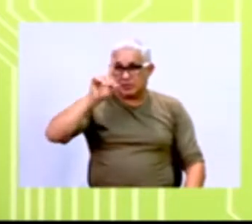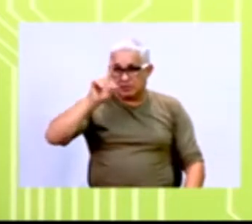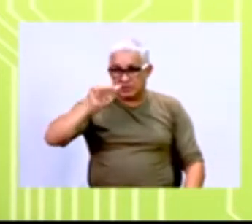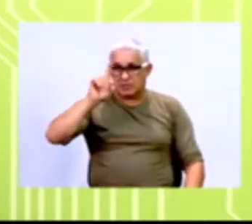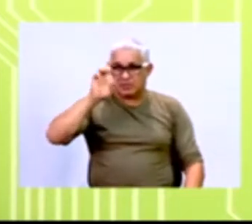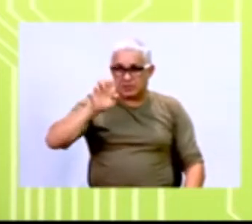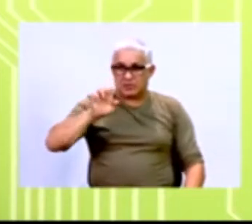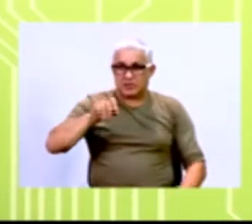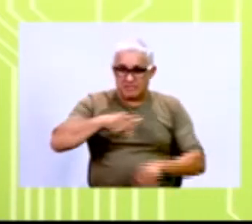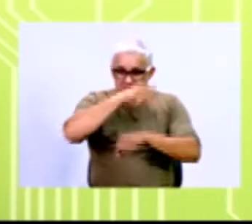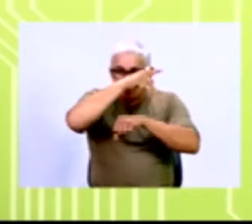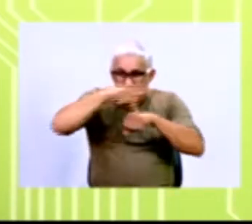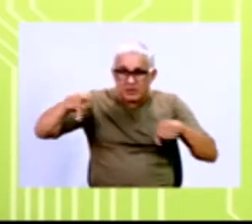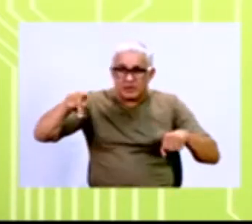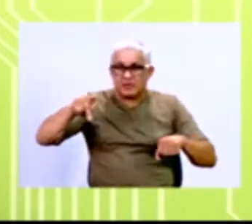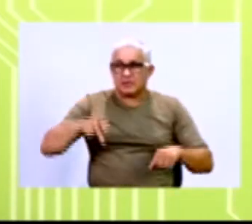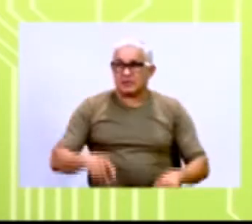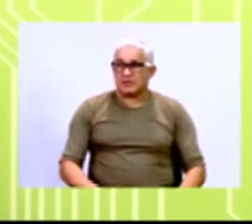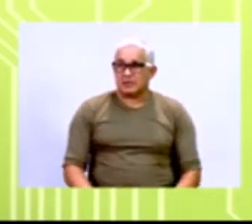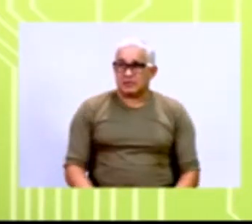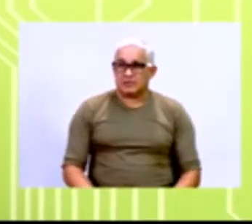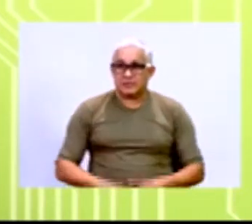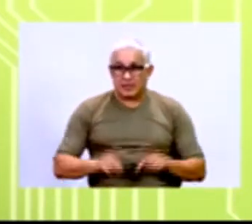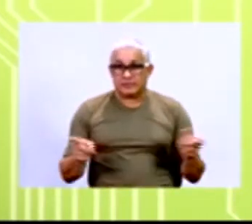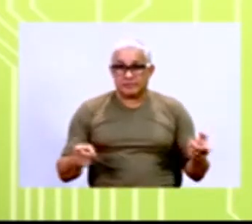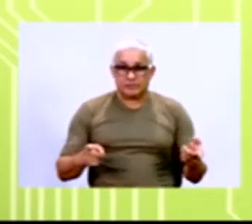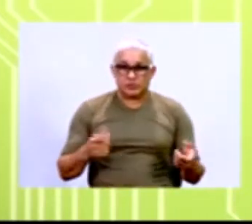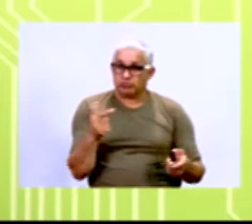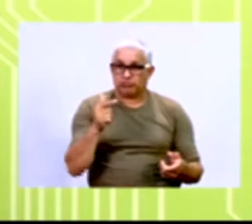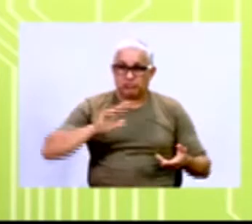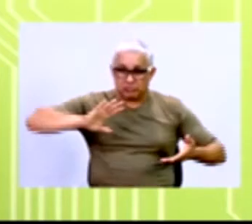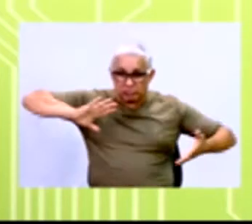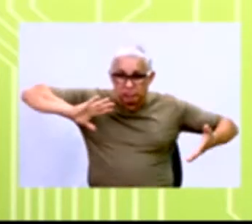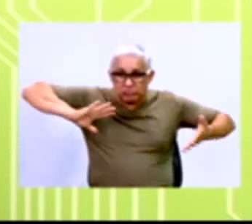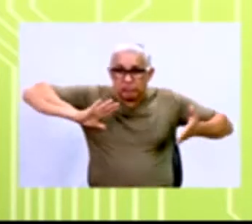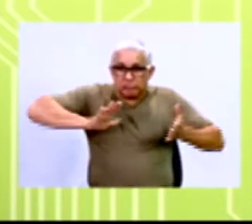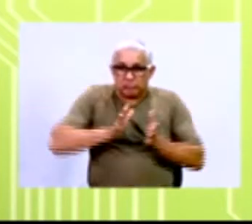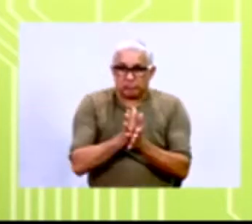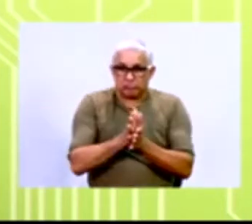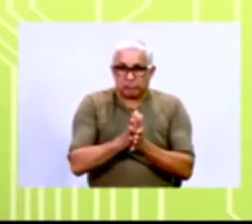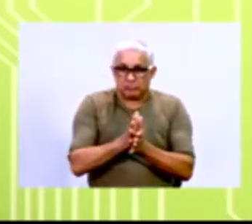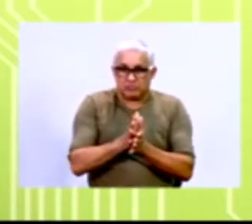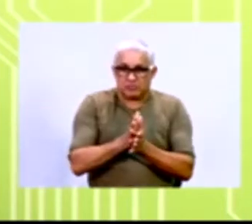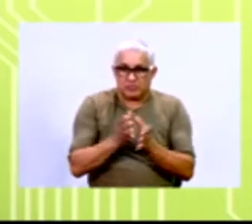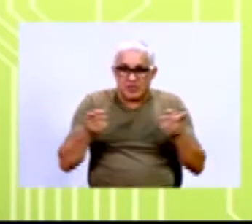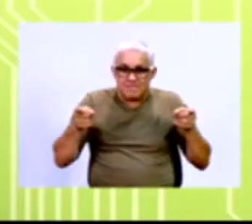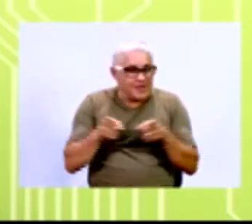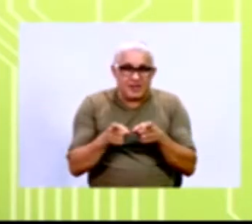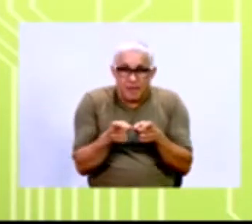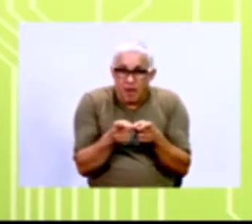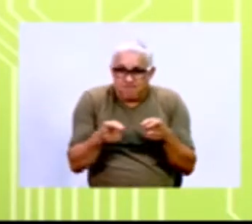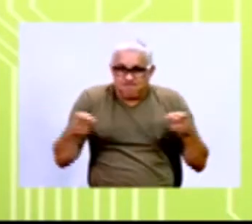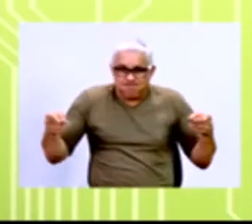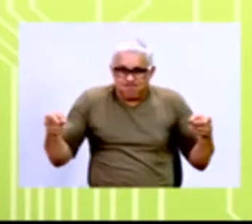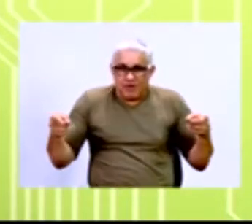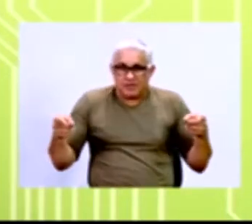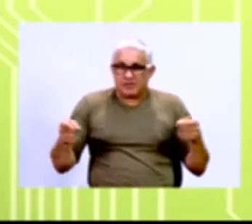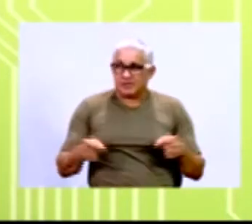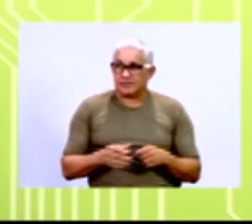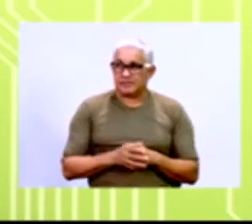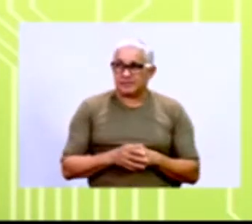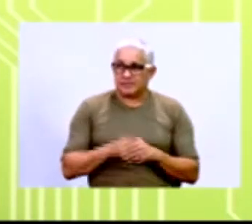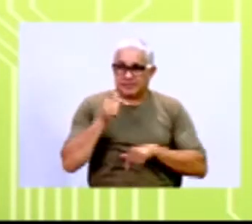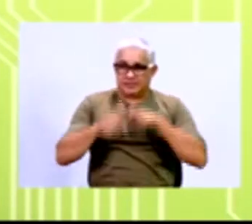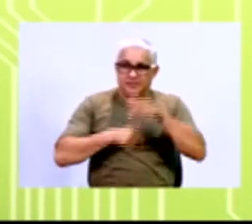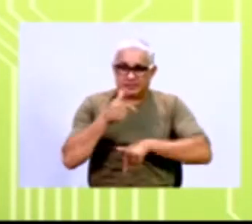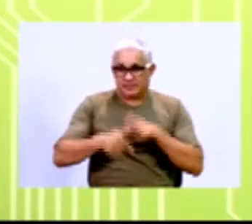gente chama de puro. Só que ele é sem compressão, então fica um arquivo gigante. Só que para você trabalhar